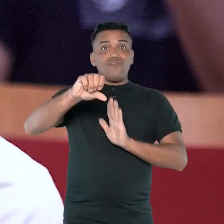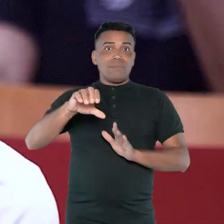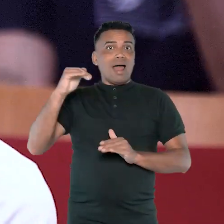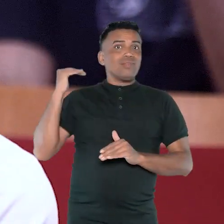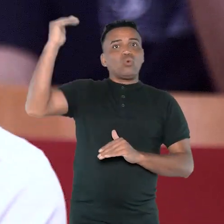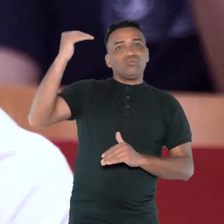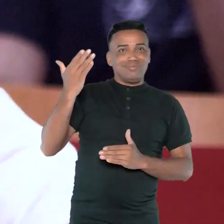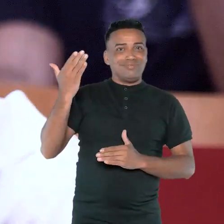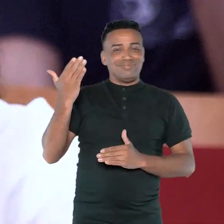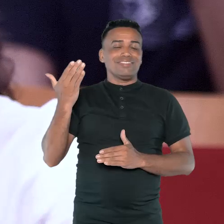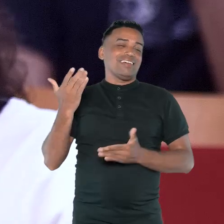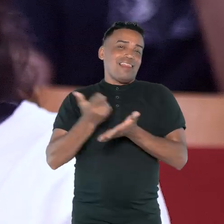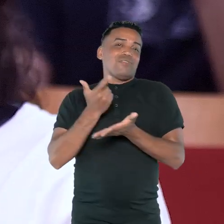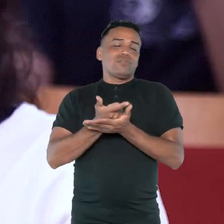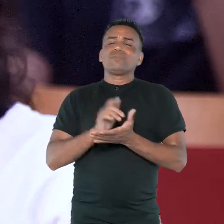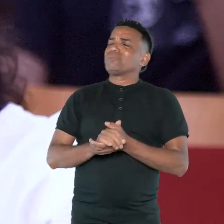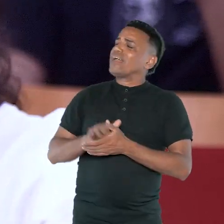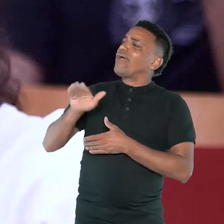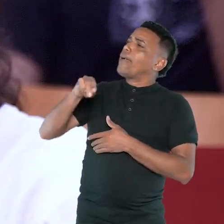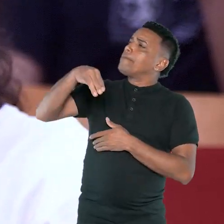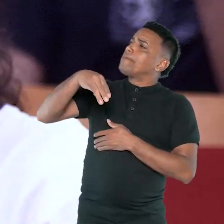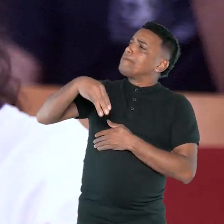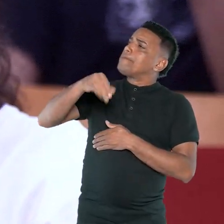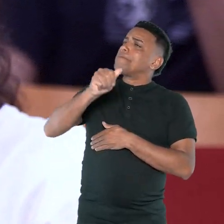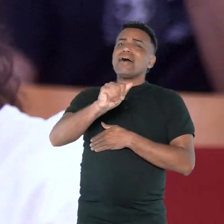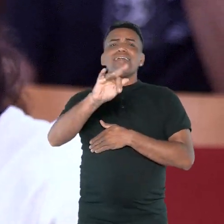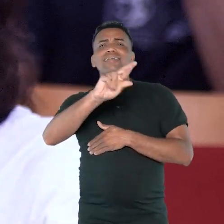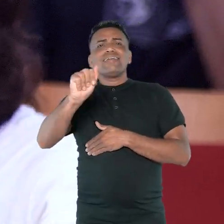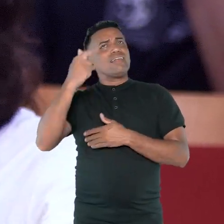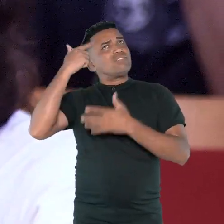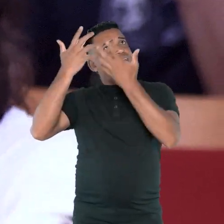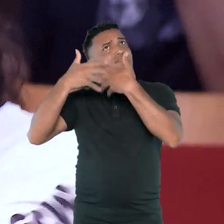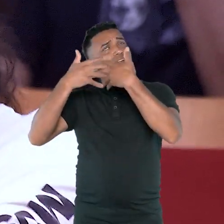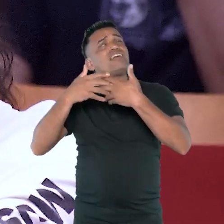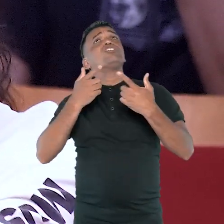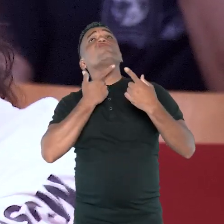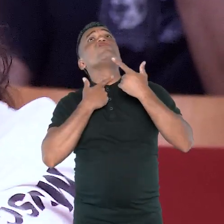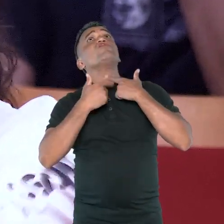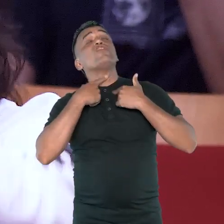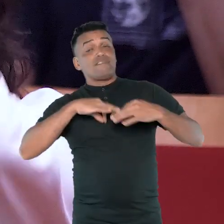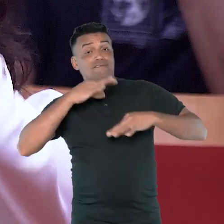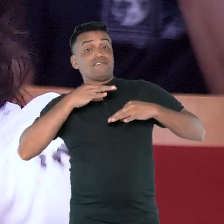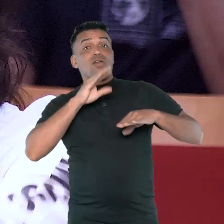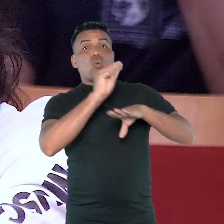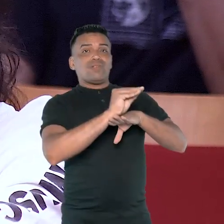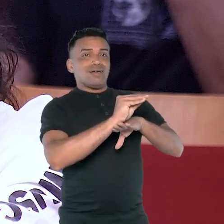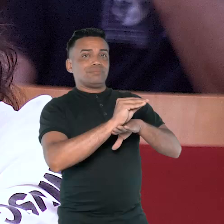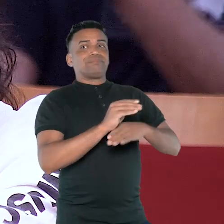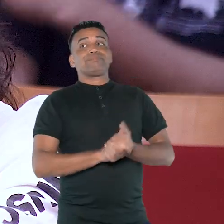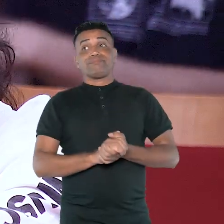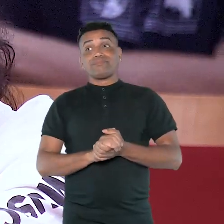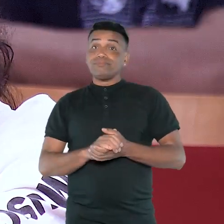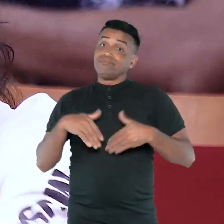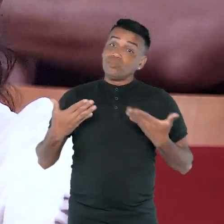eu quero dizer o seguinte, porque, Maíra, como você reflete sobre o desejo e o cuidado? Pois a mesma